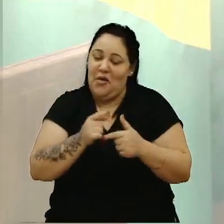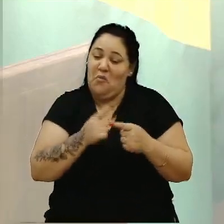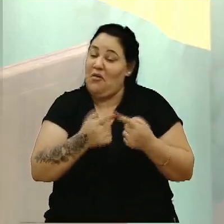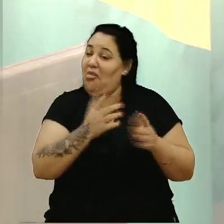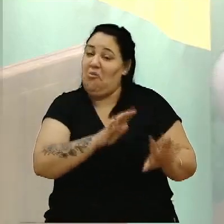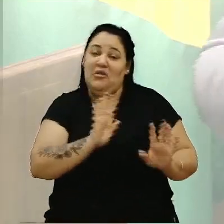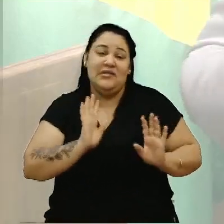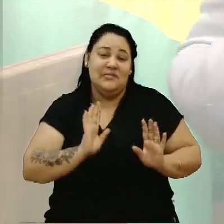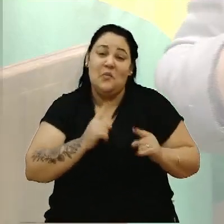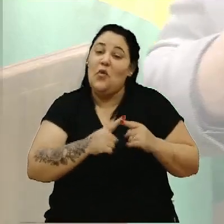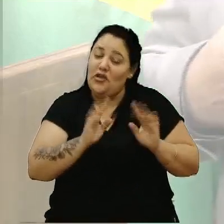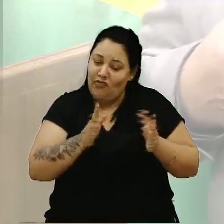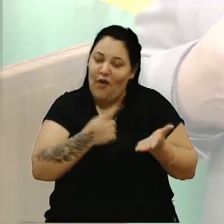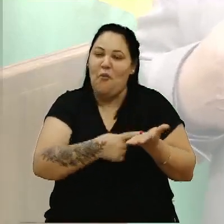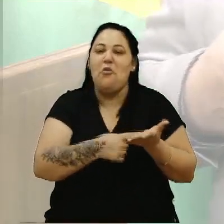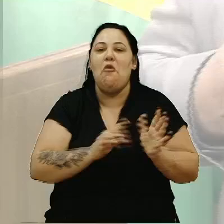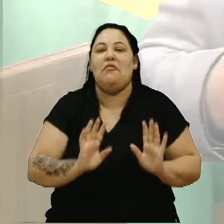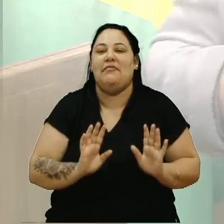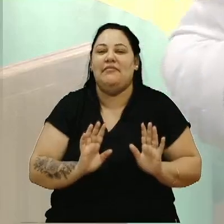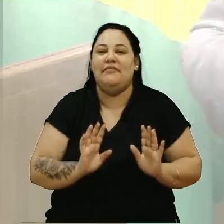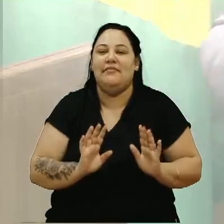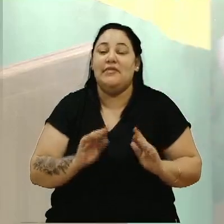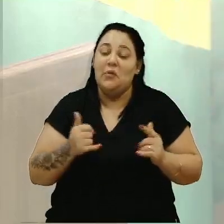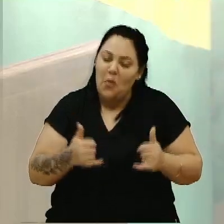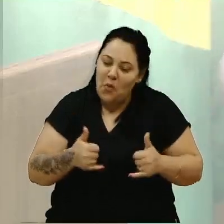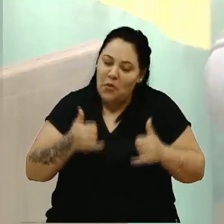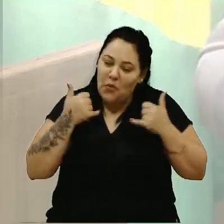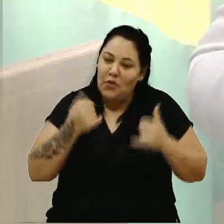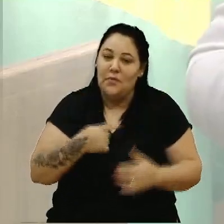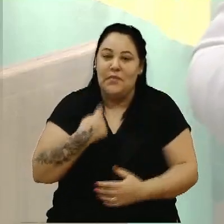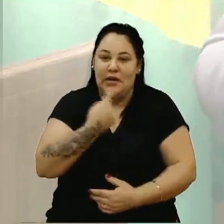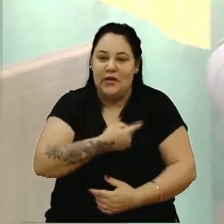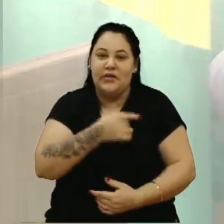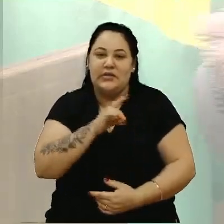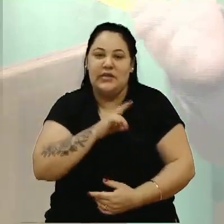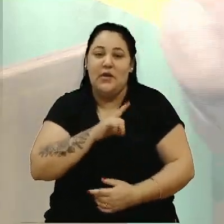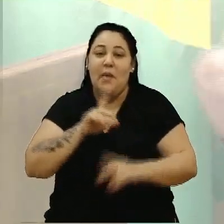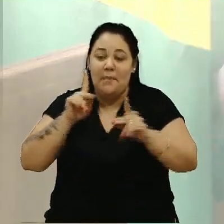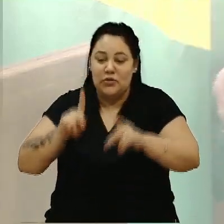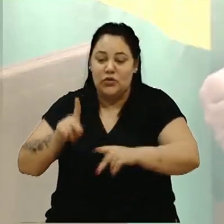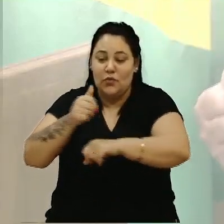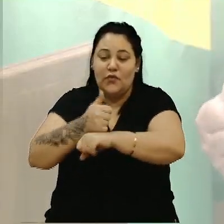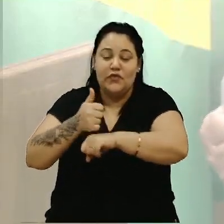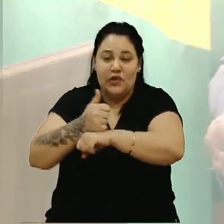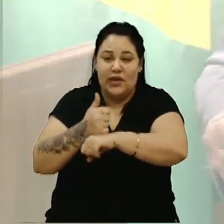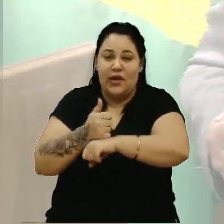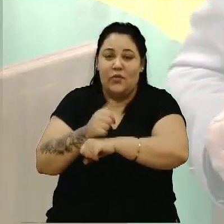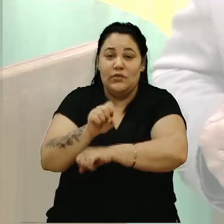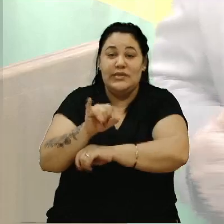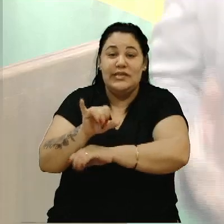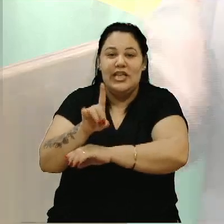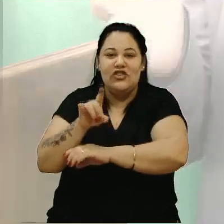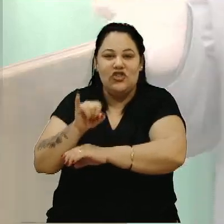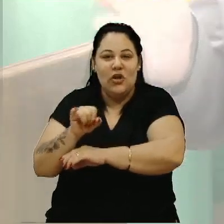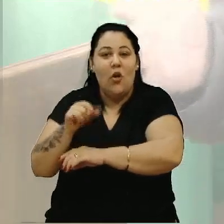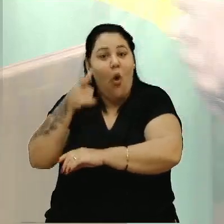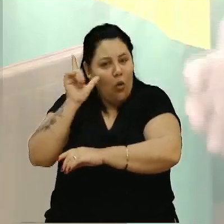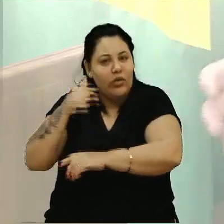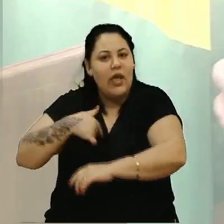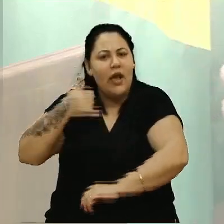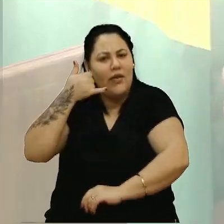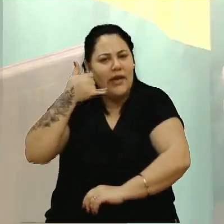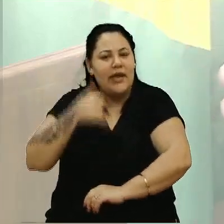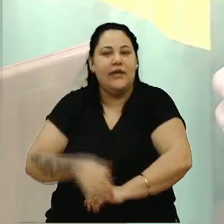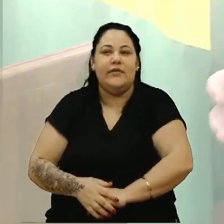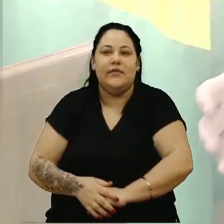Que orgulho para nós ter na Codeca um cidadão que nem o Cid, que ontem inclusive liguei para ele. A Rua dos